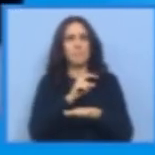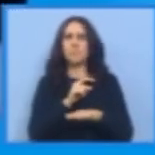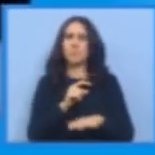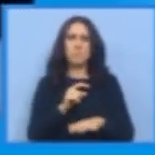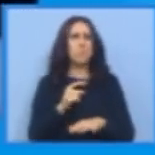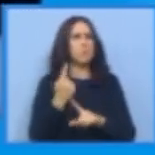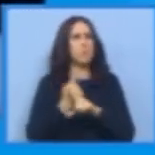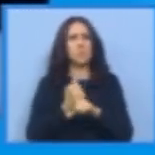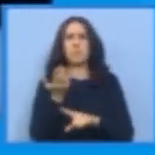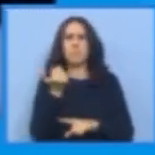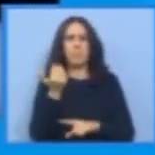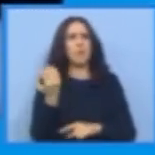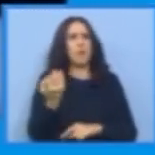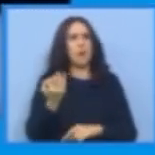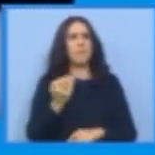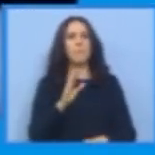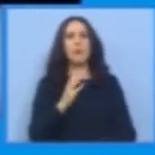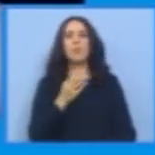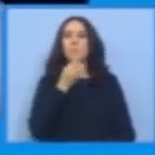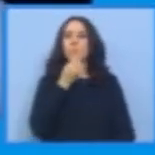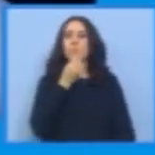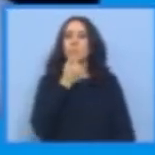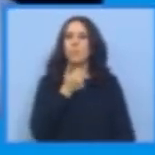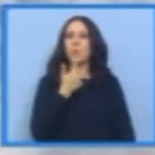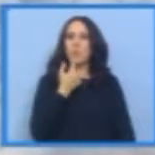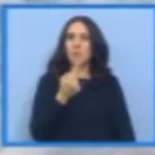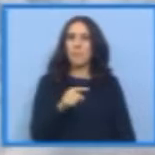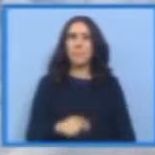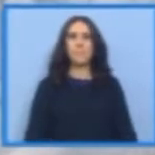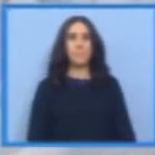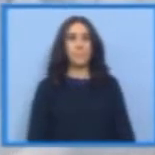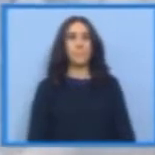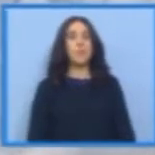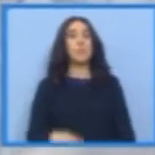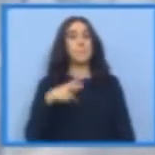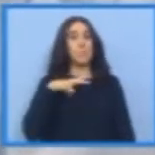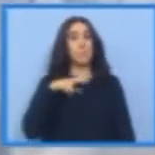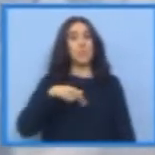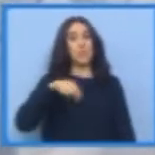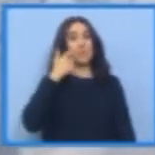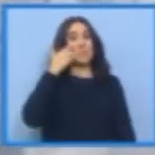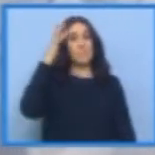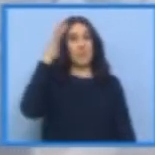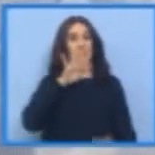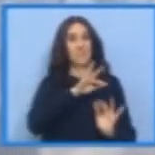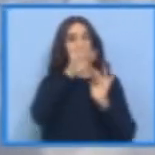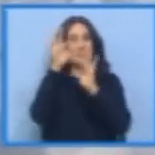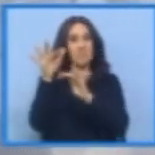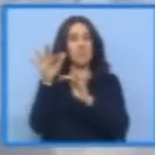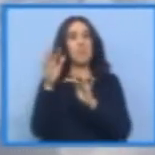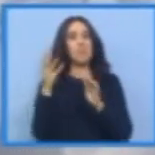muita coisa para melhorar, certamente, mas que faz muito e muito bem. Sermos um país de emigrantes ajuda, acredito, a criar